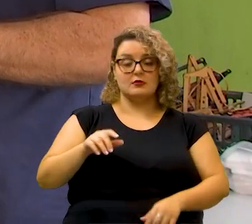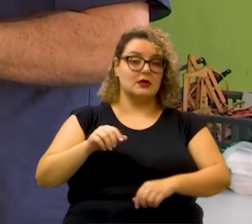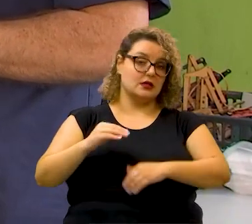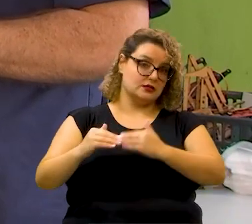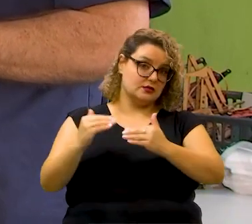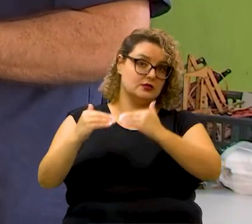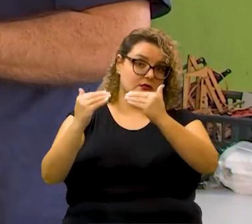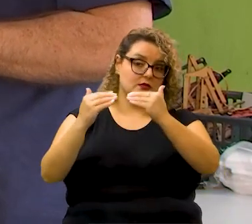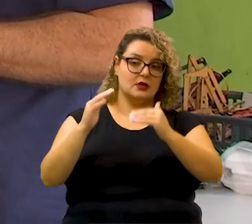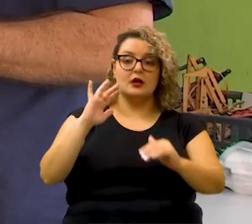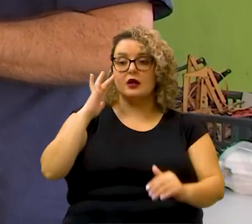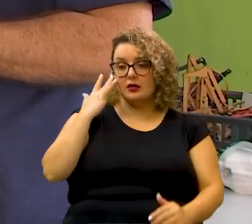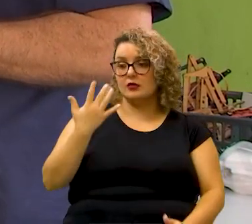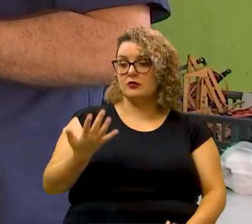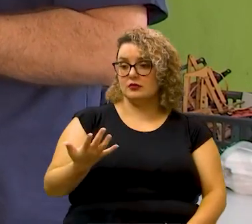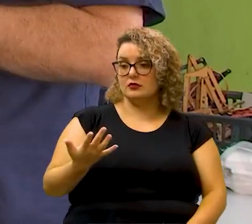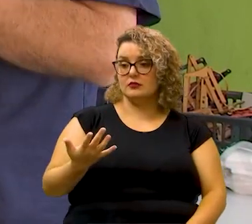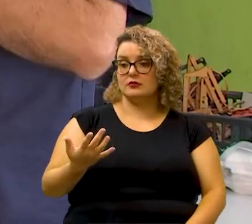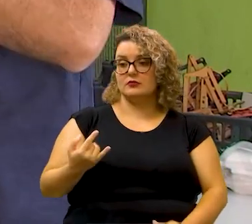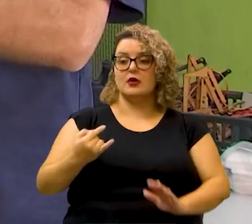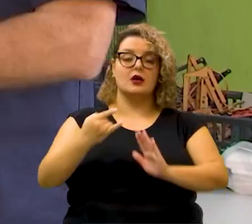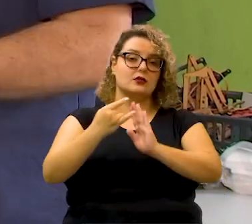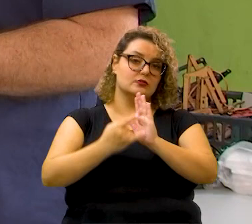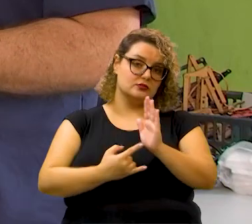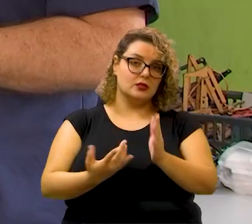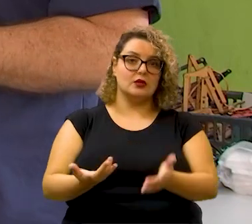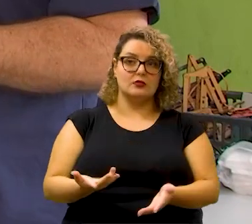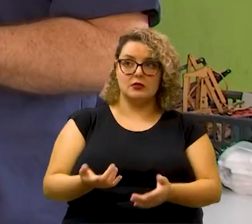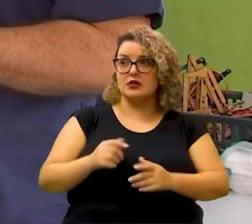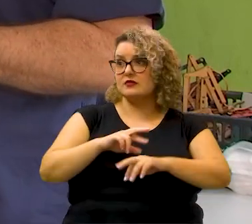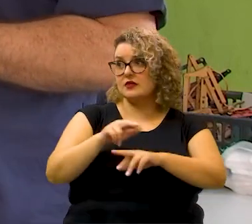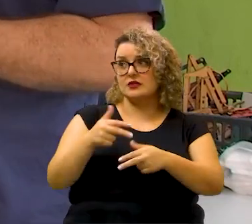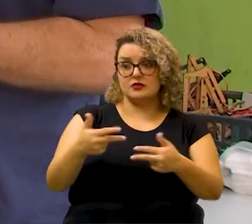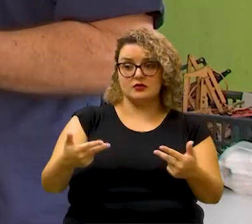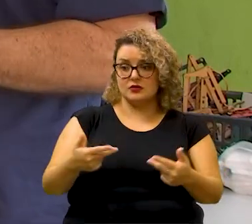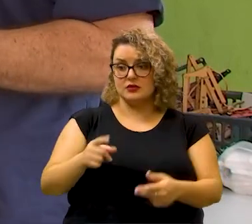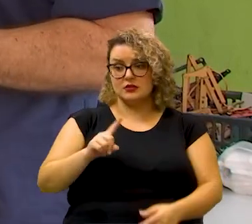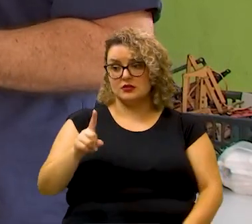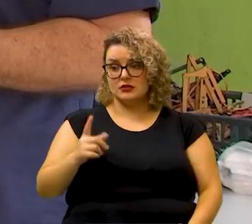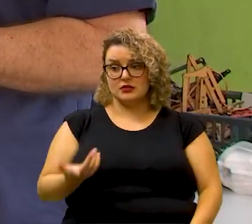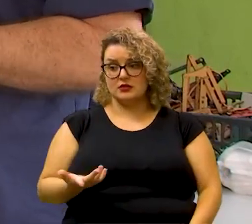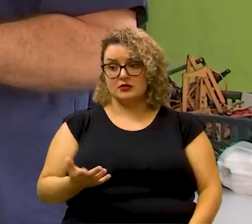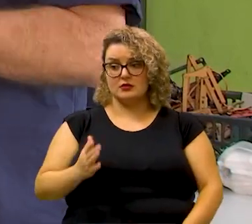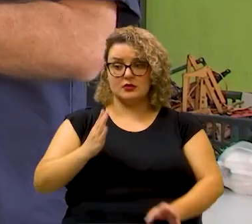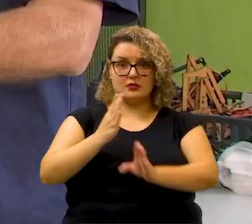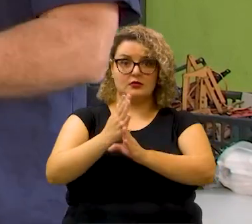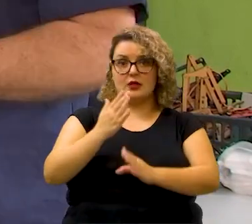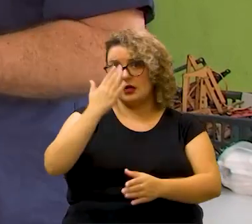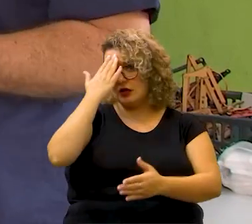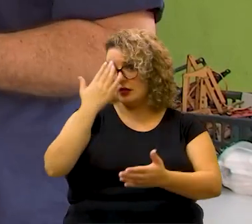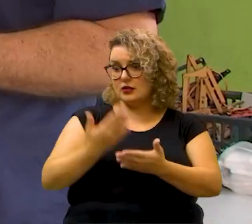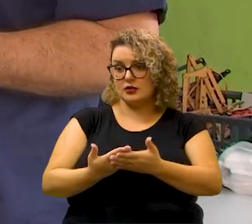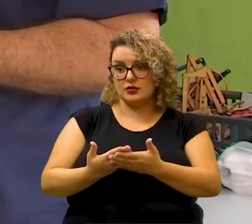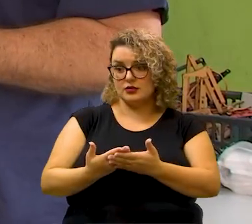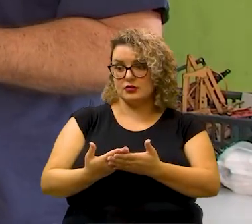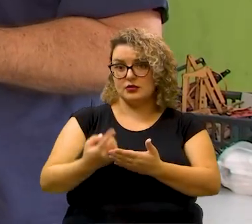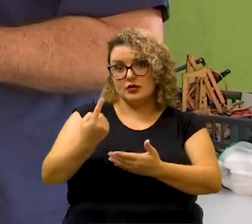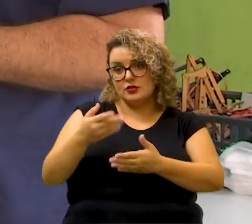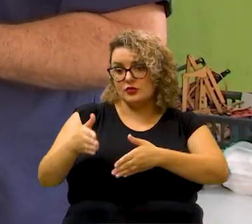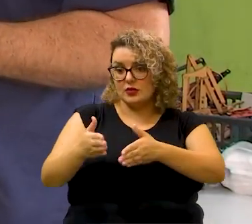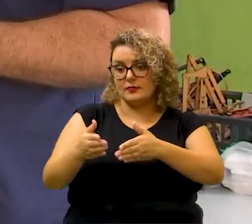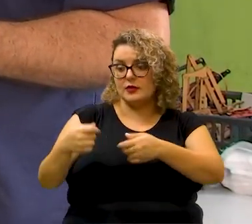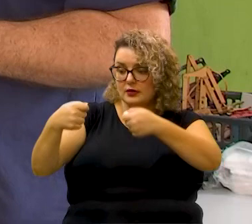do que eles produziram, eles acharam documentação, mas muita coisa eles não acharam, então eles tiveram que apostar num caminho e tentar.